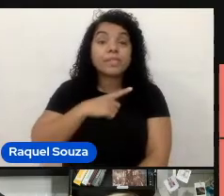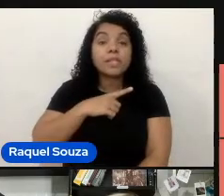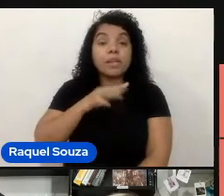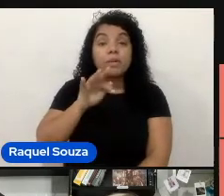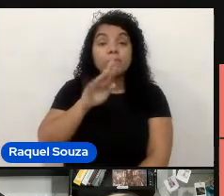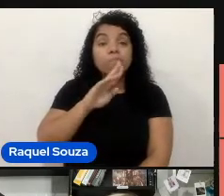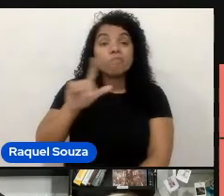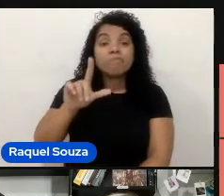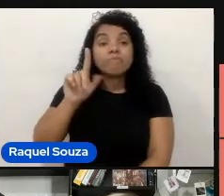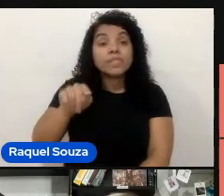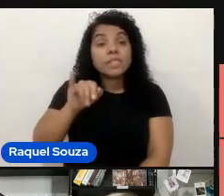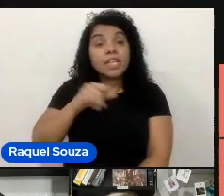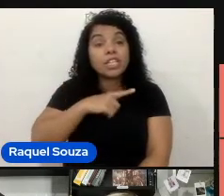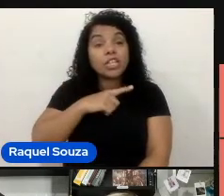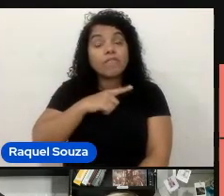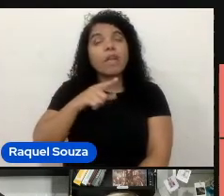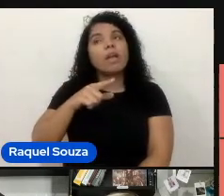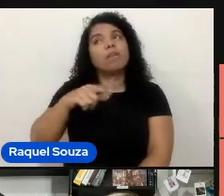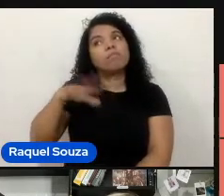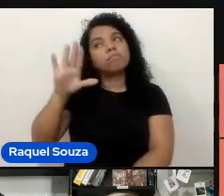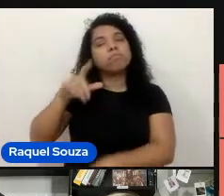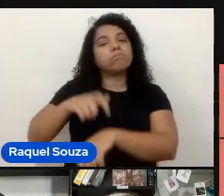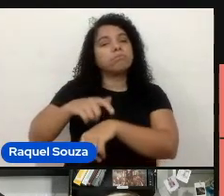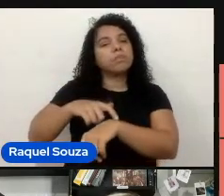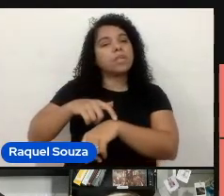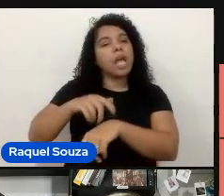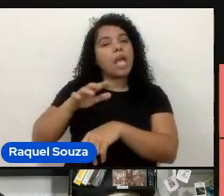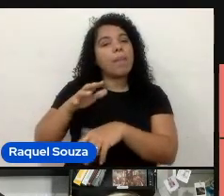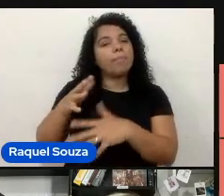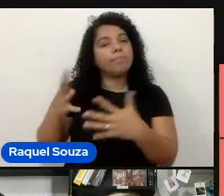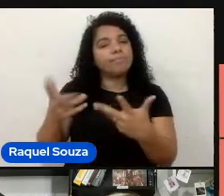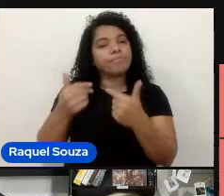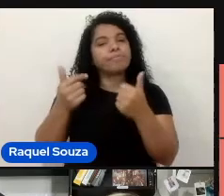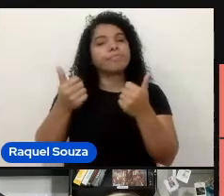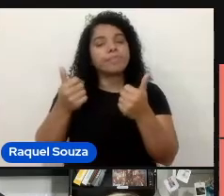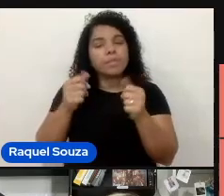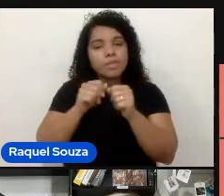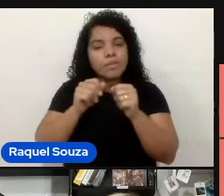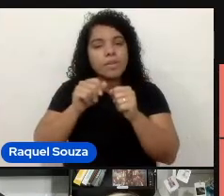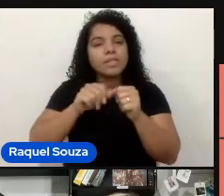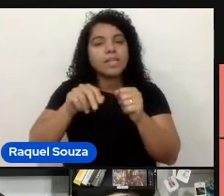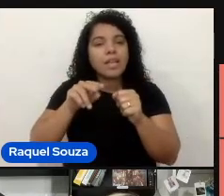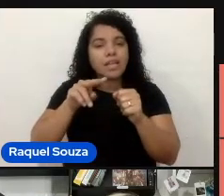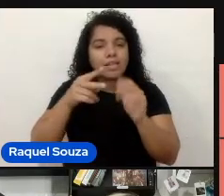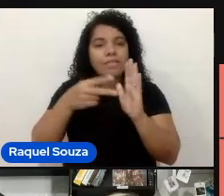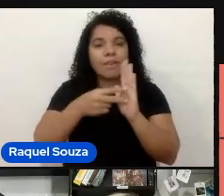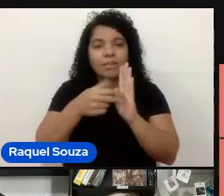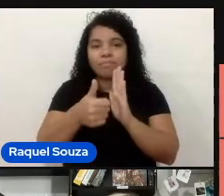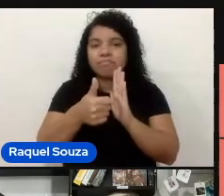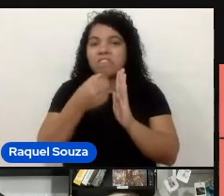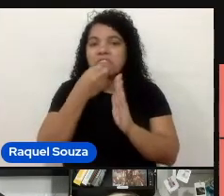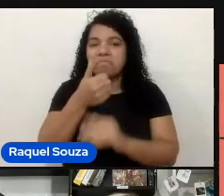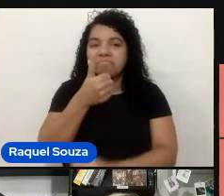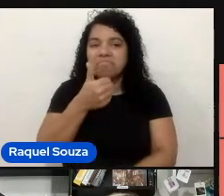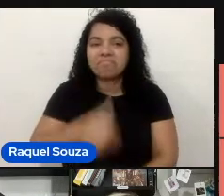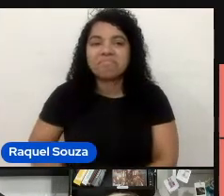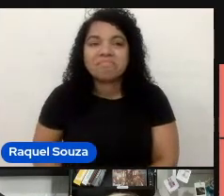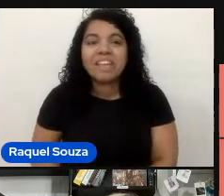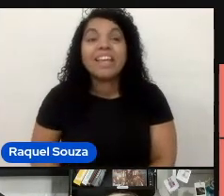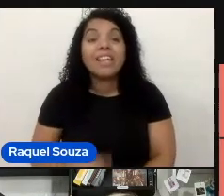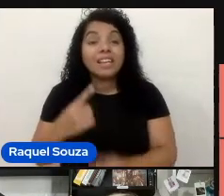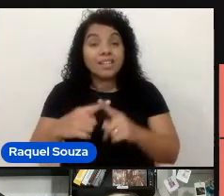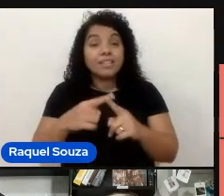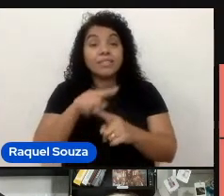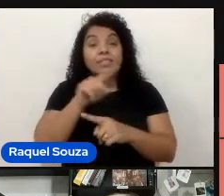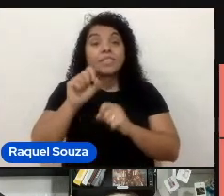se você tiver um tempo hábil um pouco maior para fazer toda essa validação, vale a pena, tá? Por quê? Você pode até